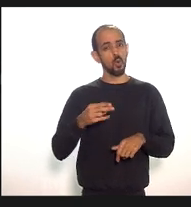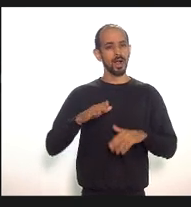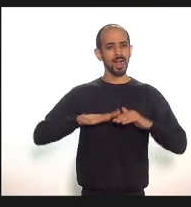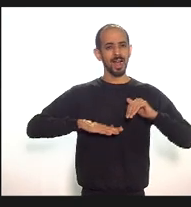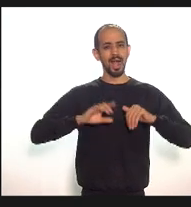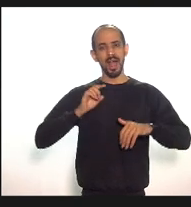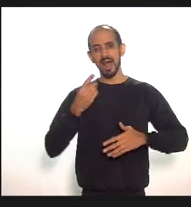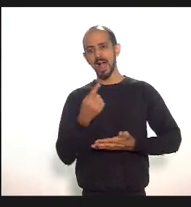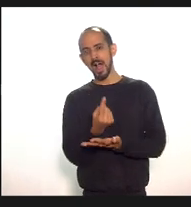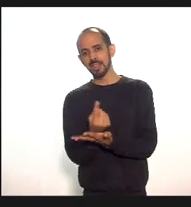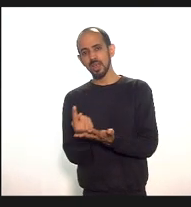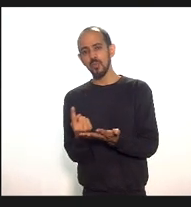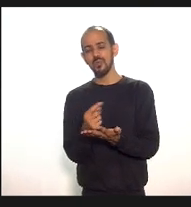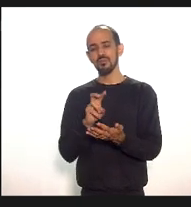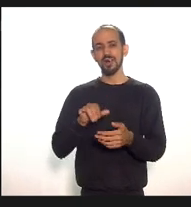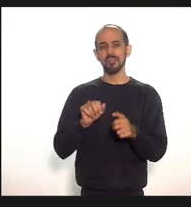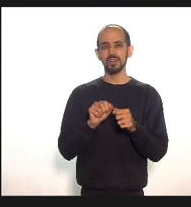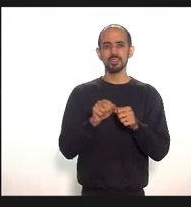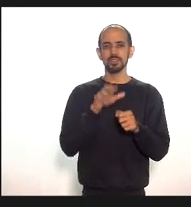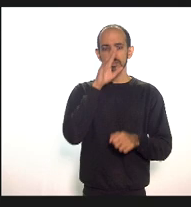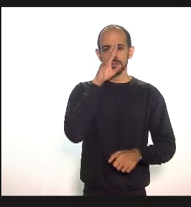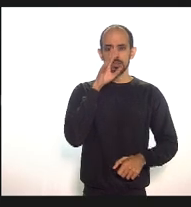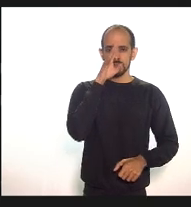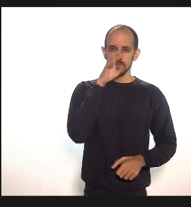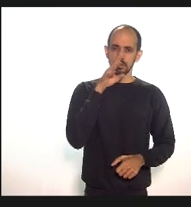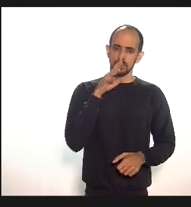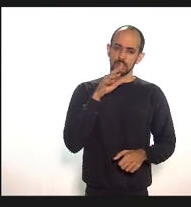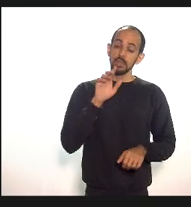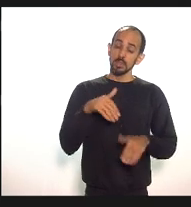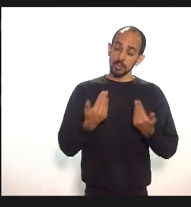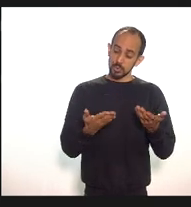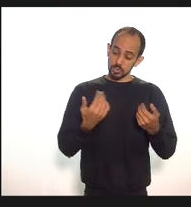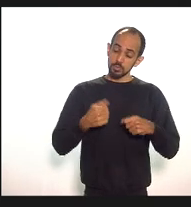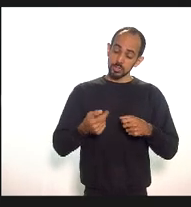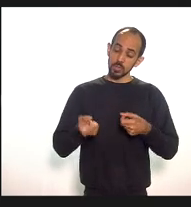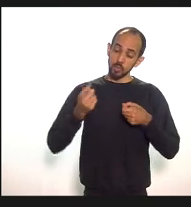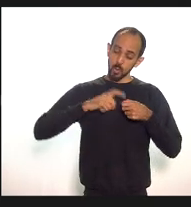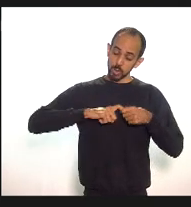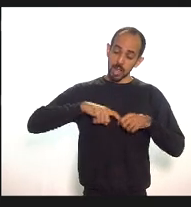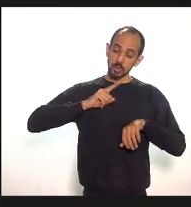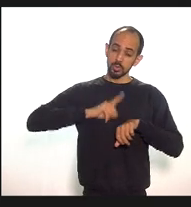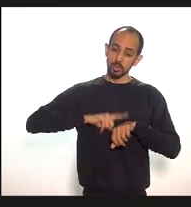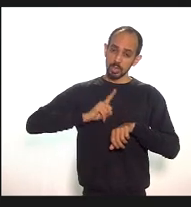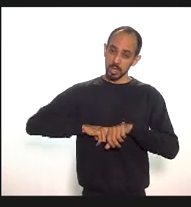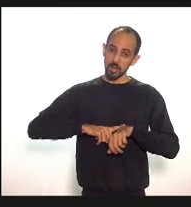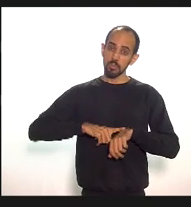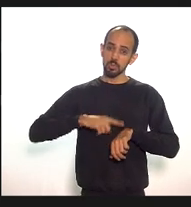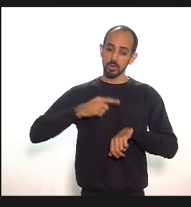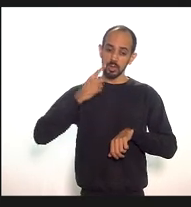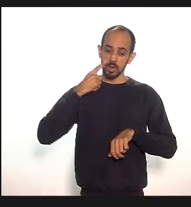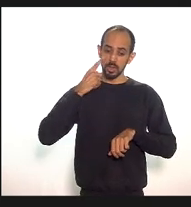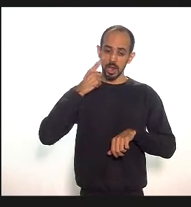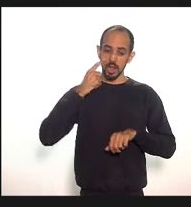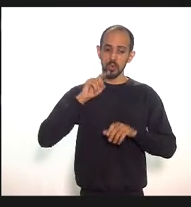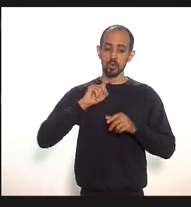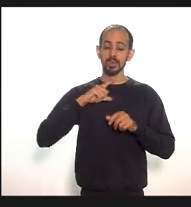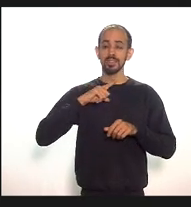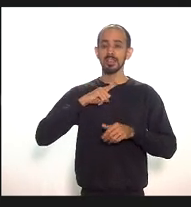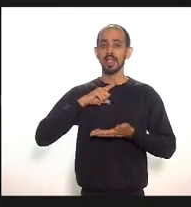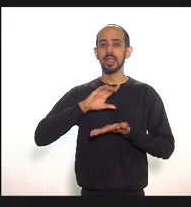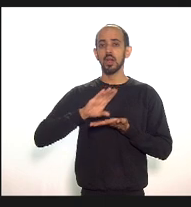então nós precisamos voltar no tempo voltar para buscar o que está na Constituição